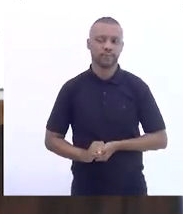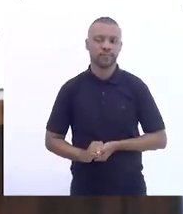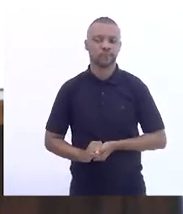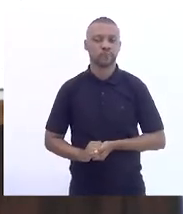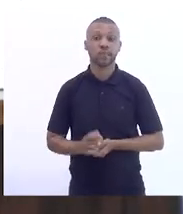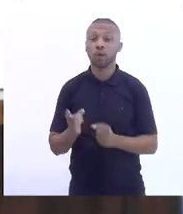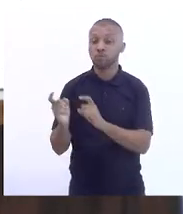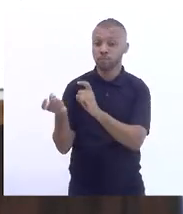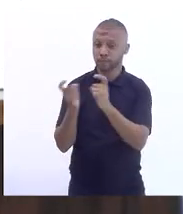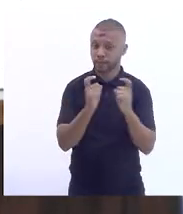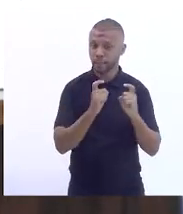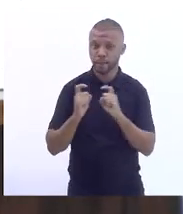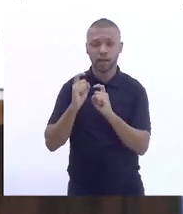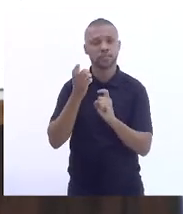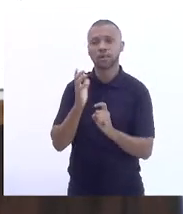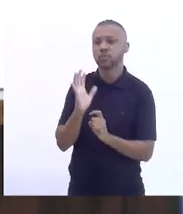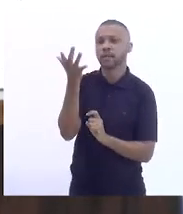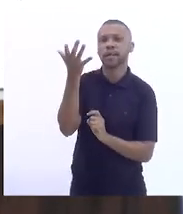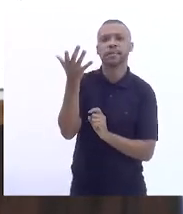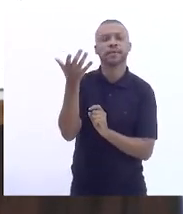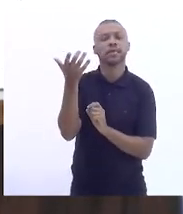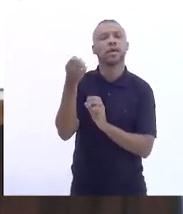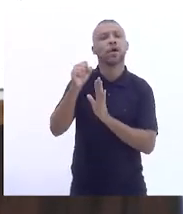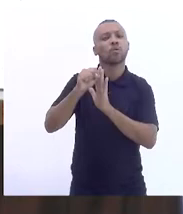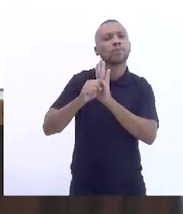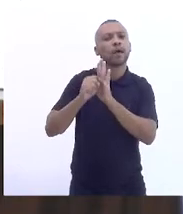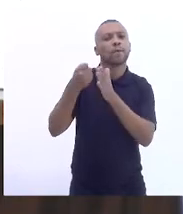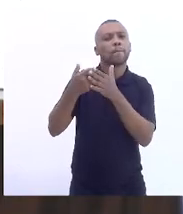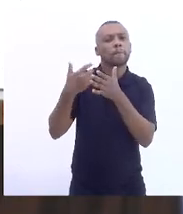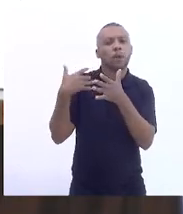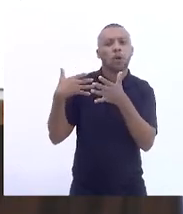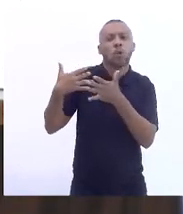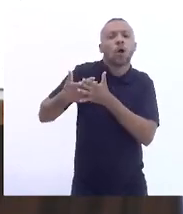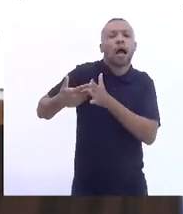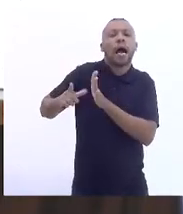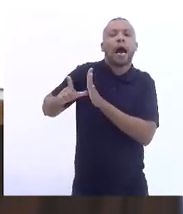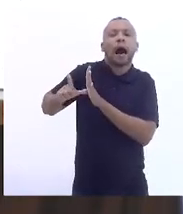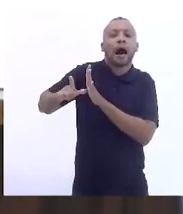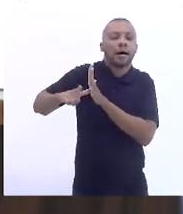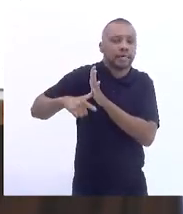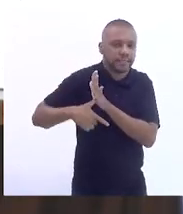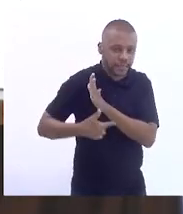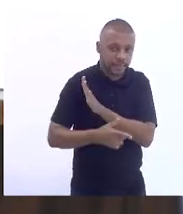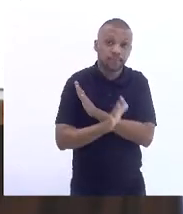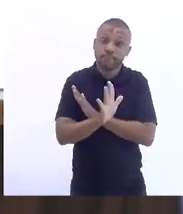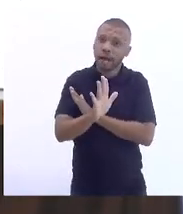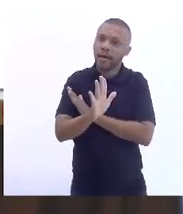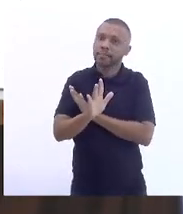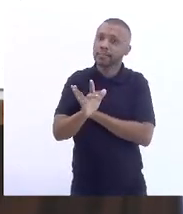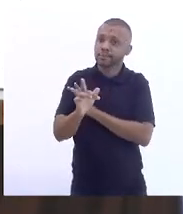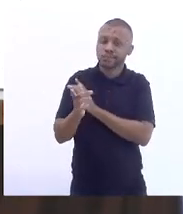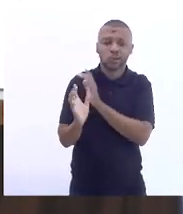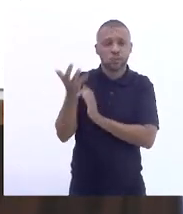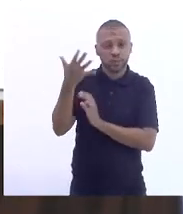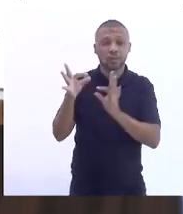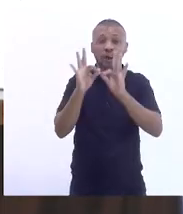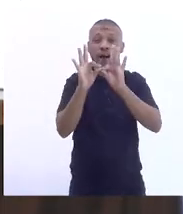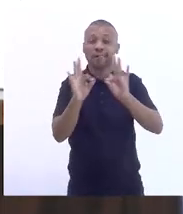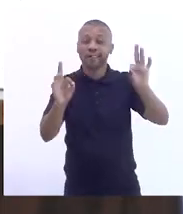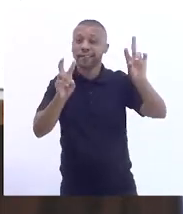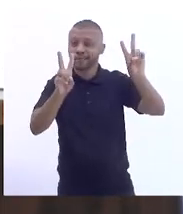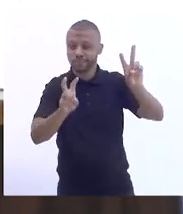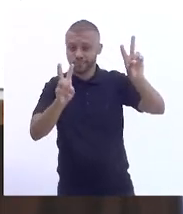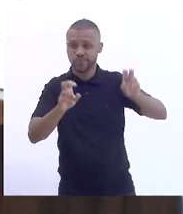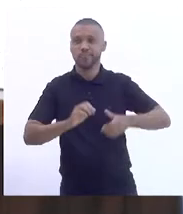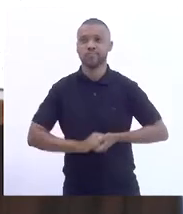acontece alguns séculos atrasados mas ele precisa acontecer já diria o ditado né